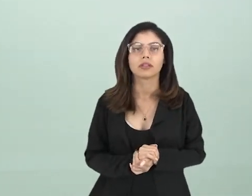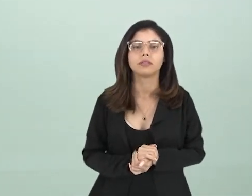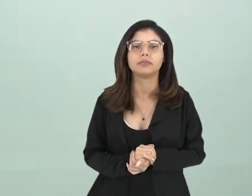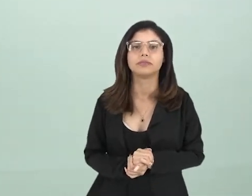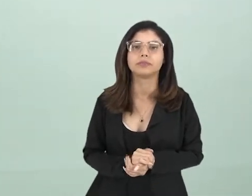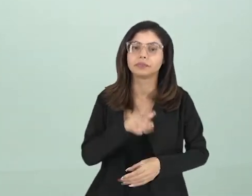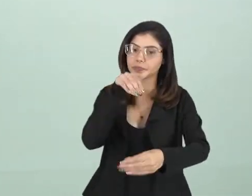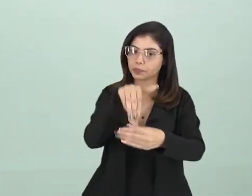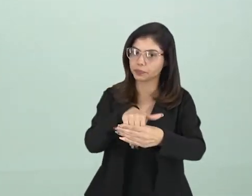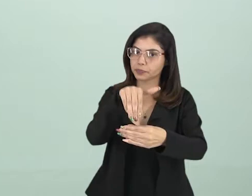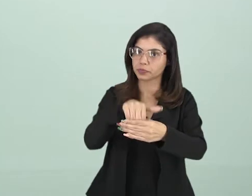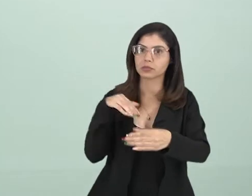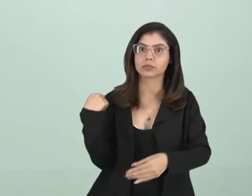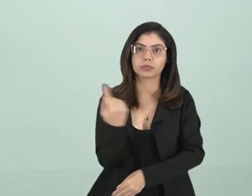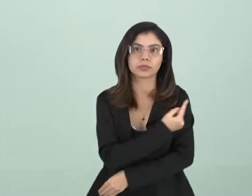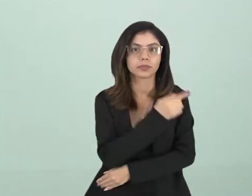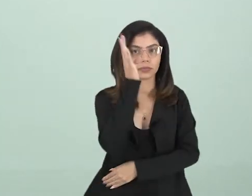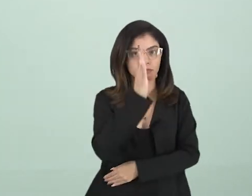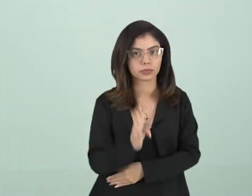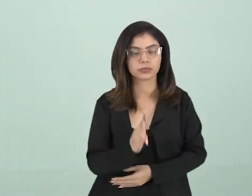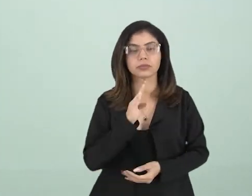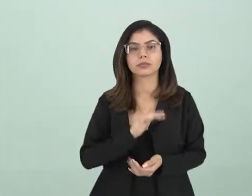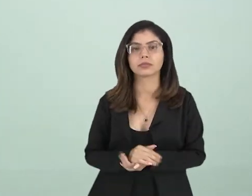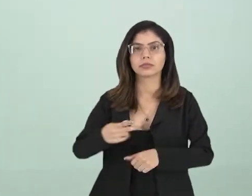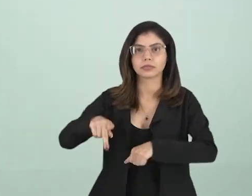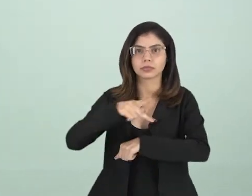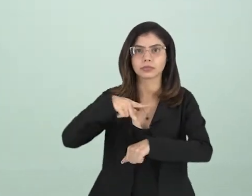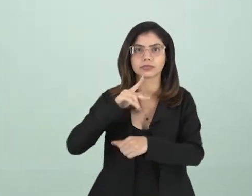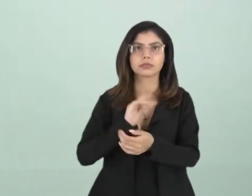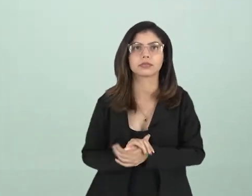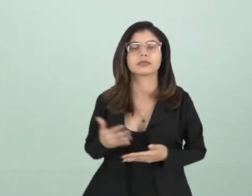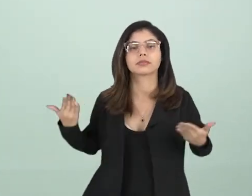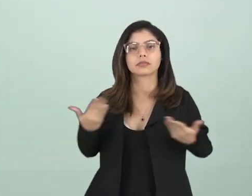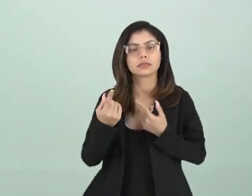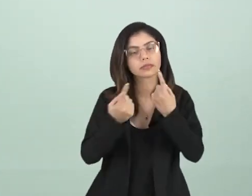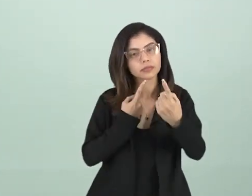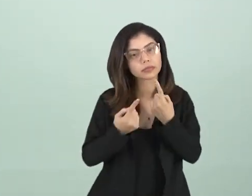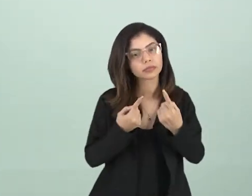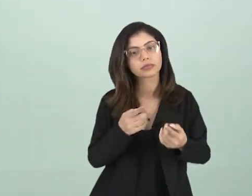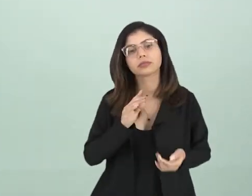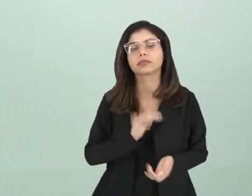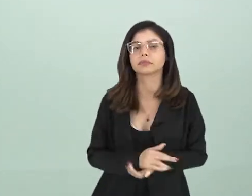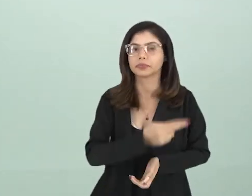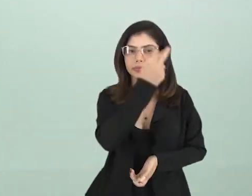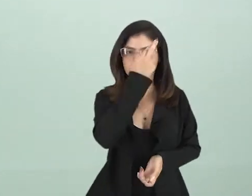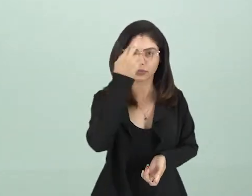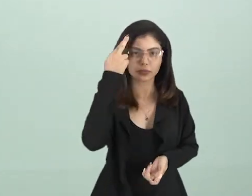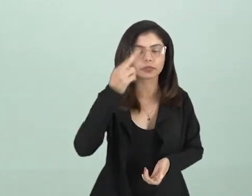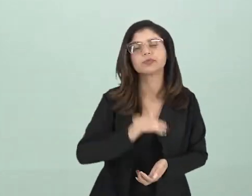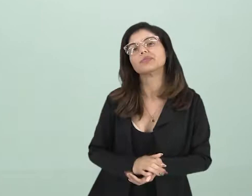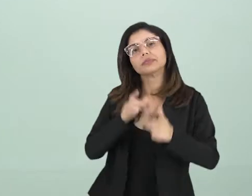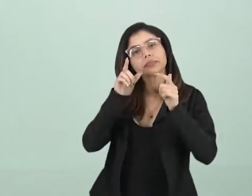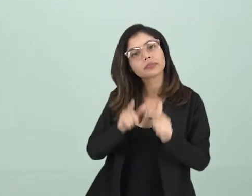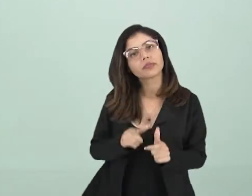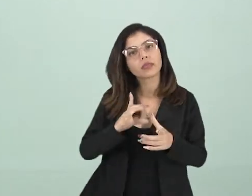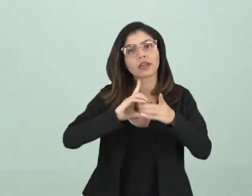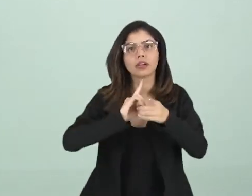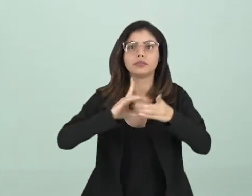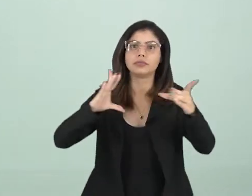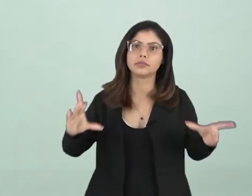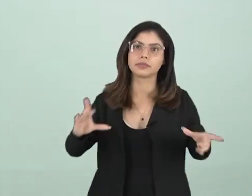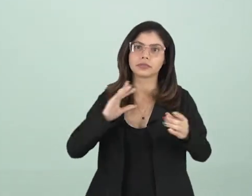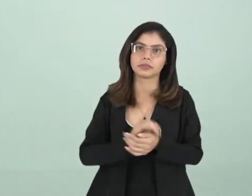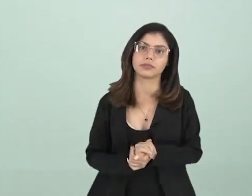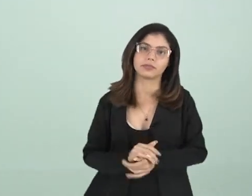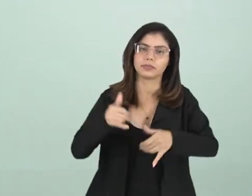do voto no nosso país. E hoje a gente vai discutir esses momentos históricos, onde a democracia